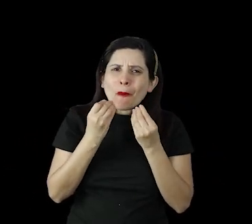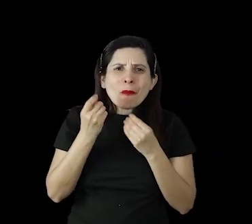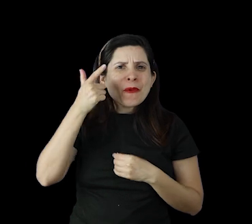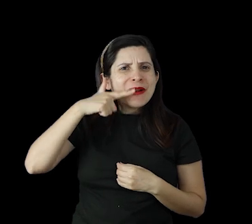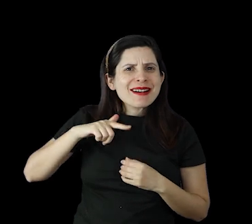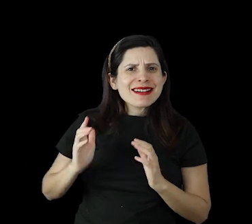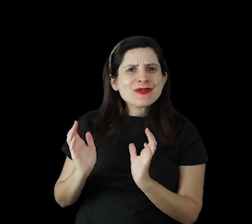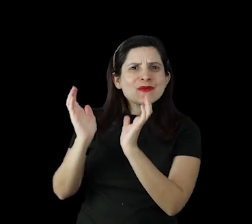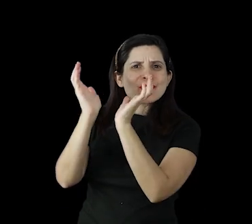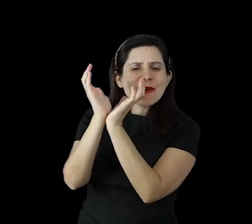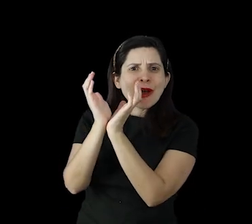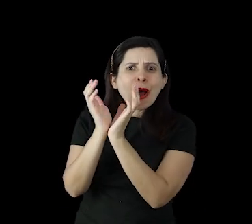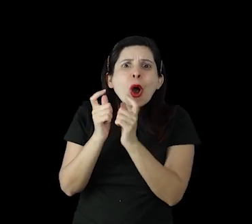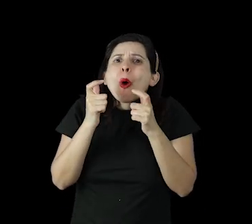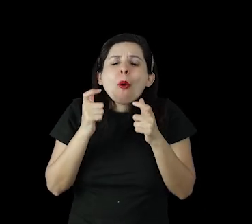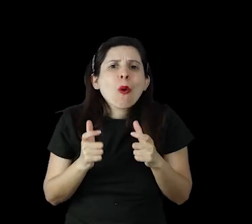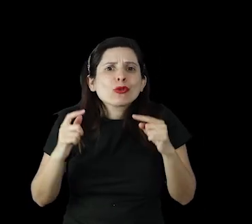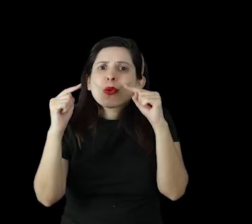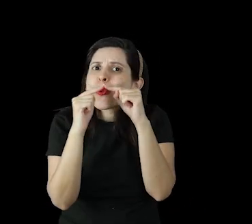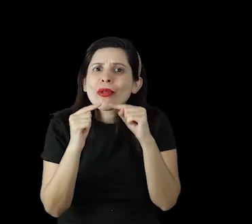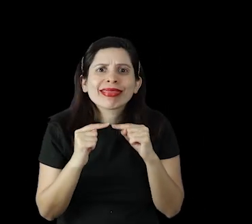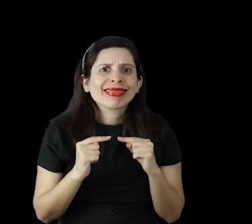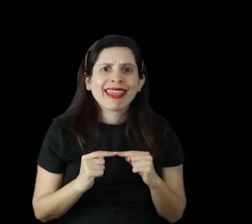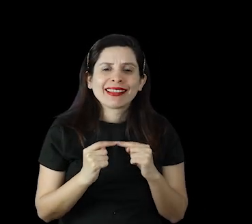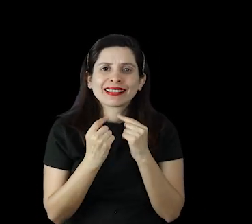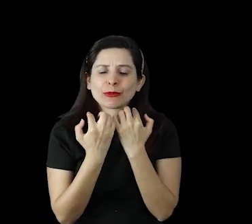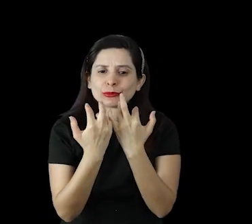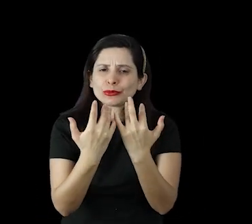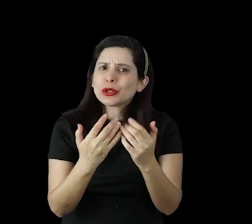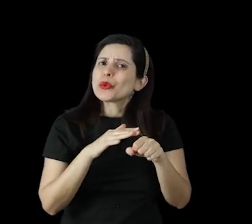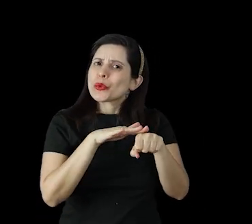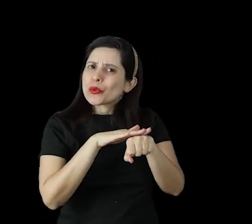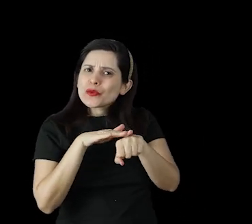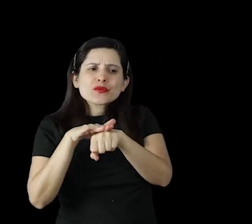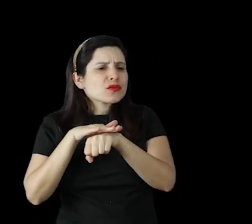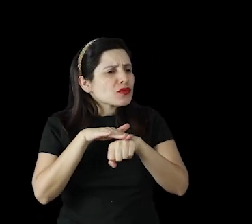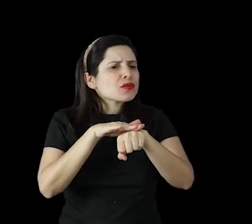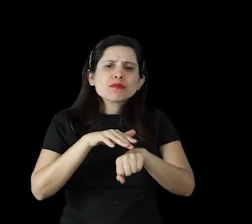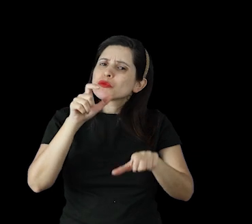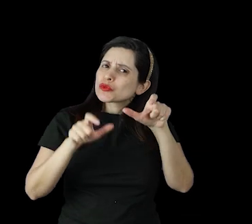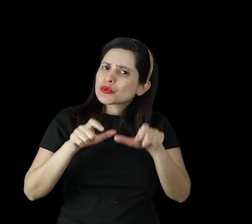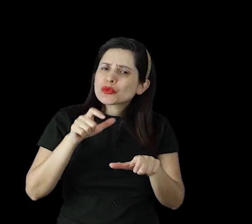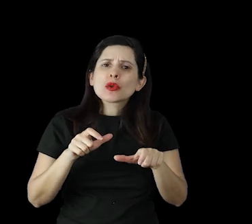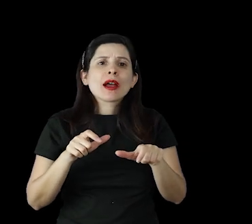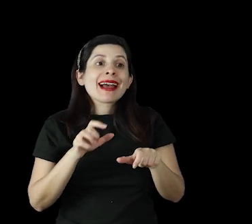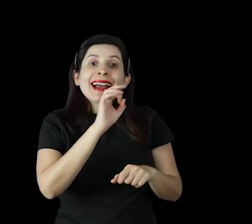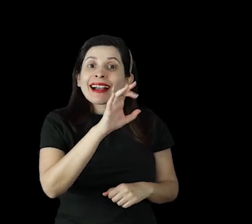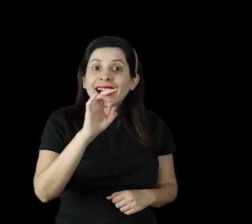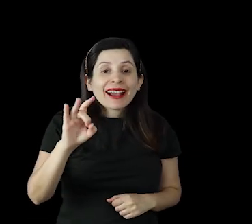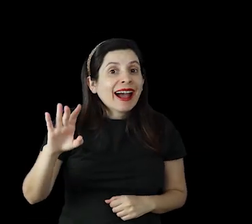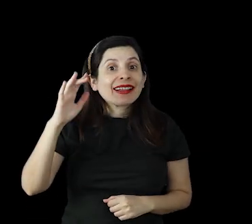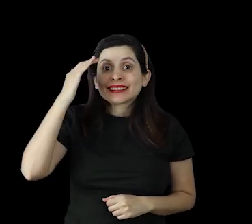e onde ele conecta com o grande público? Porque eu acho que eu conversei com várias pessoas sobre o entendimento do filme, cada pessoa entendeu uma